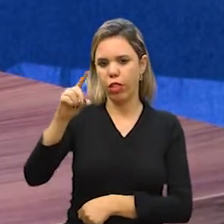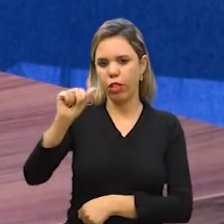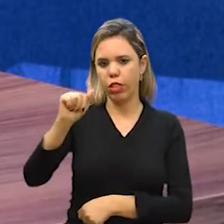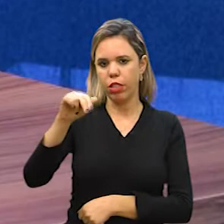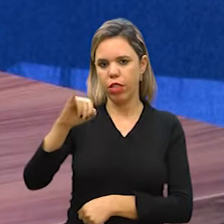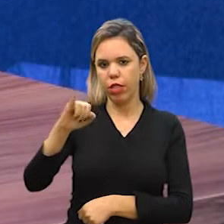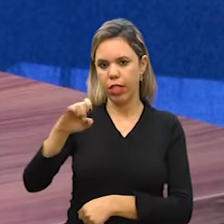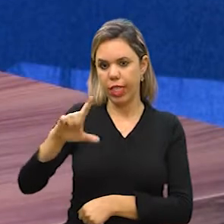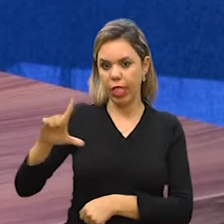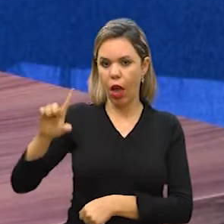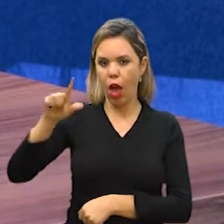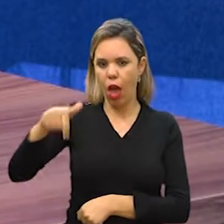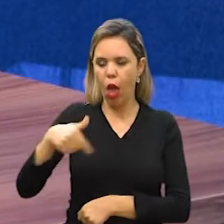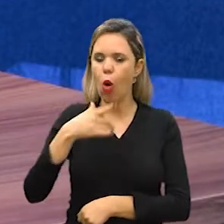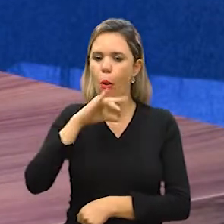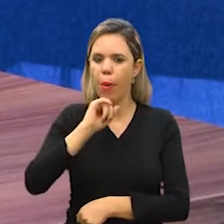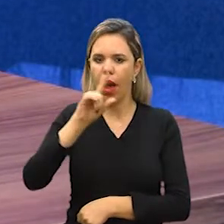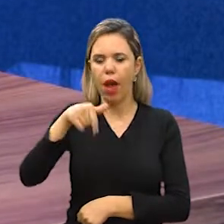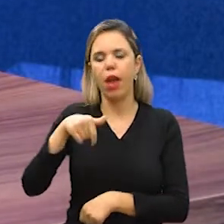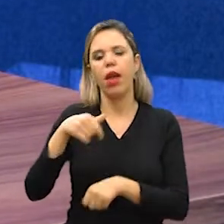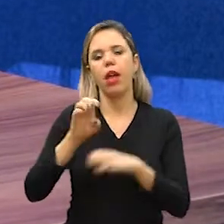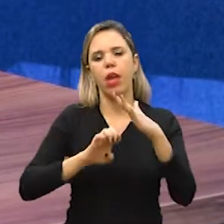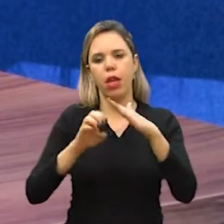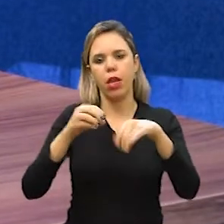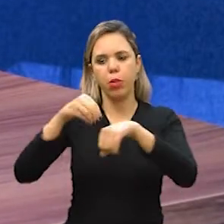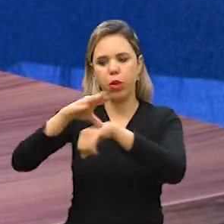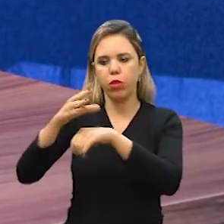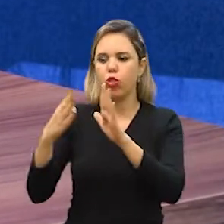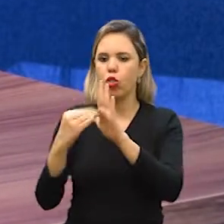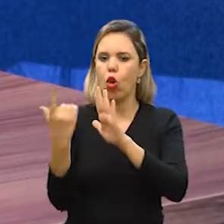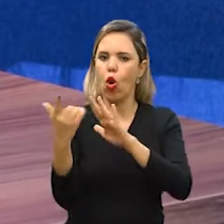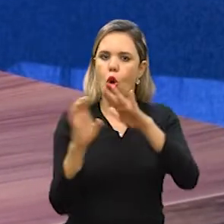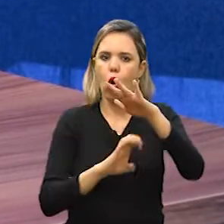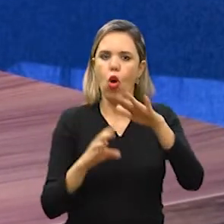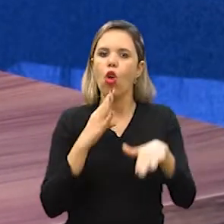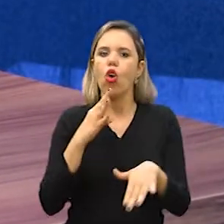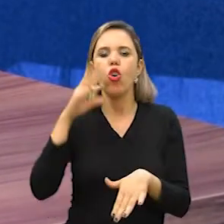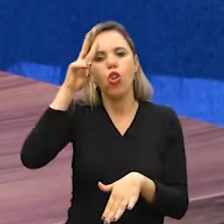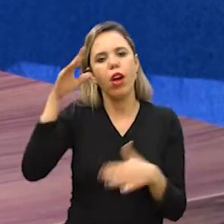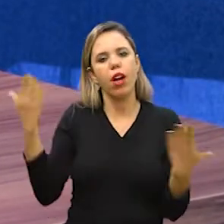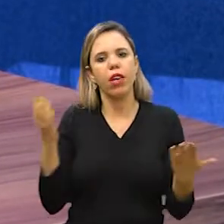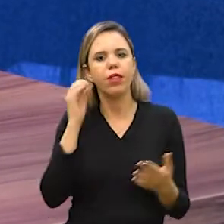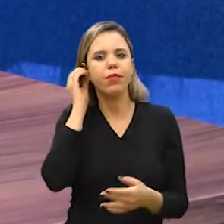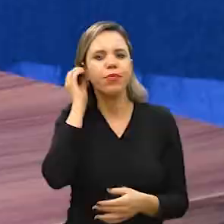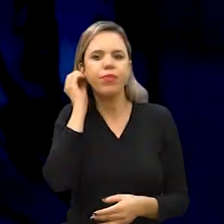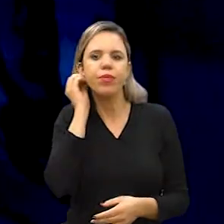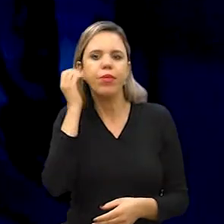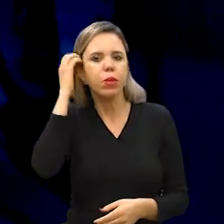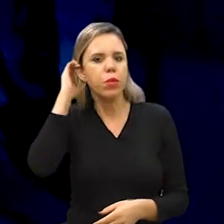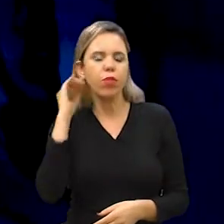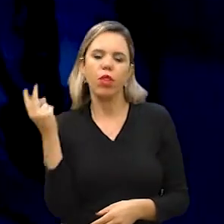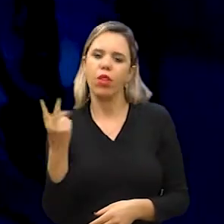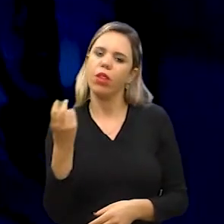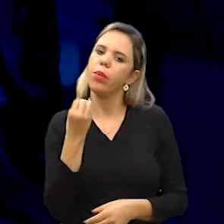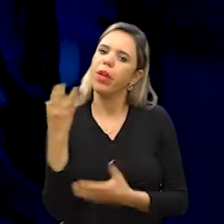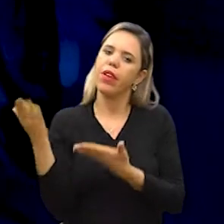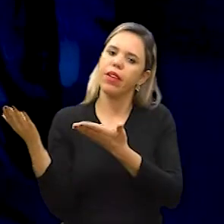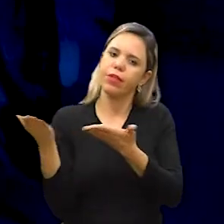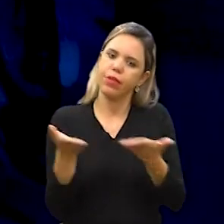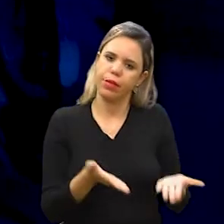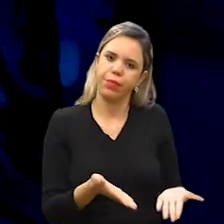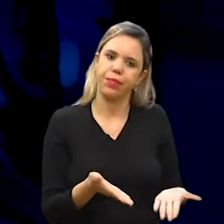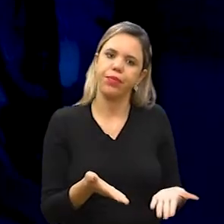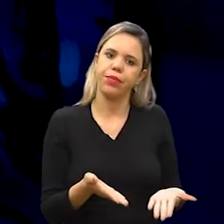O pai é franqueador e o filho trabalha com ele na rede. A gente vai conhecer essa história agora. Sidney e